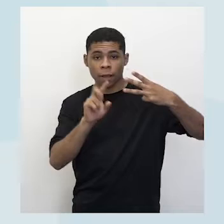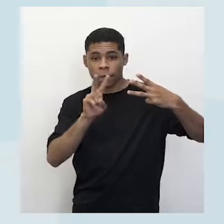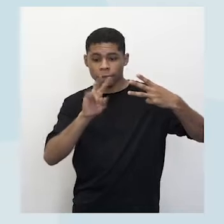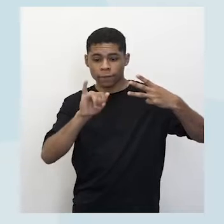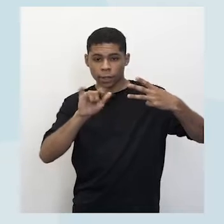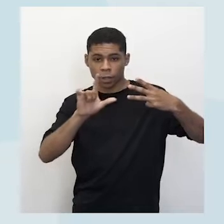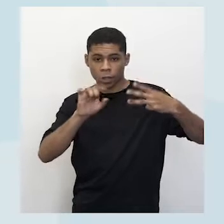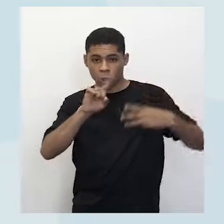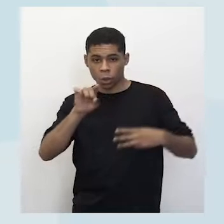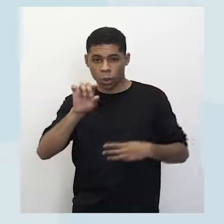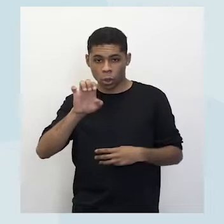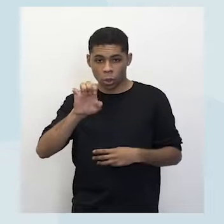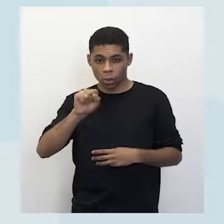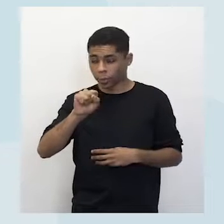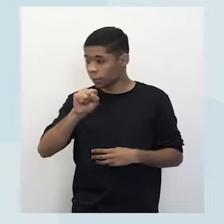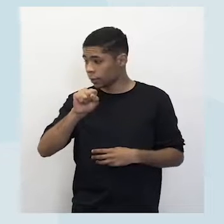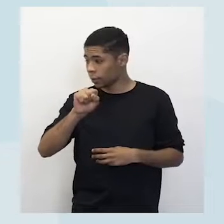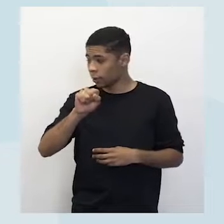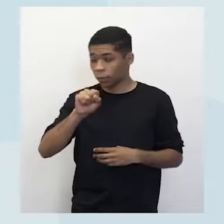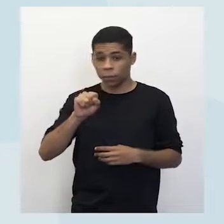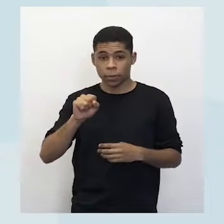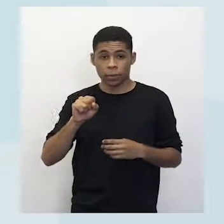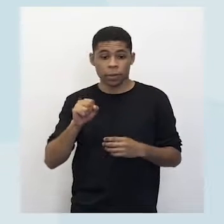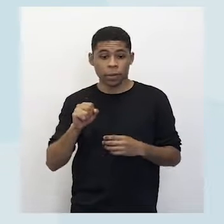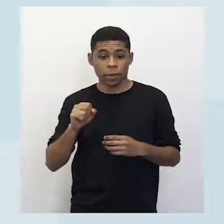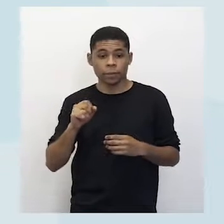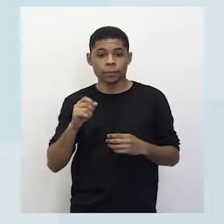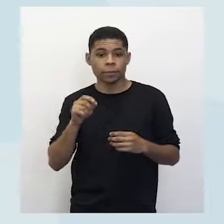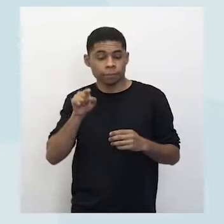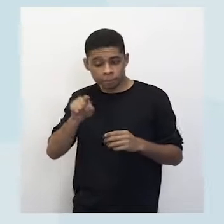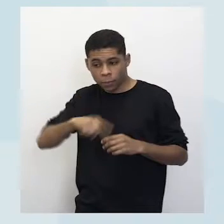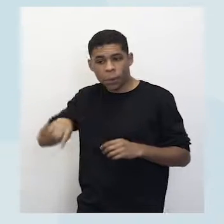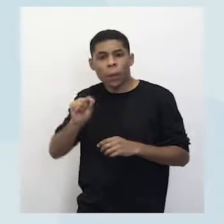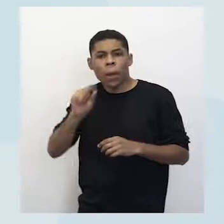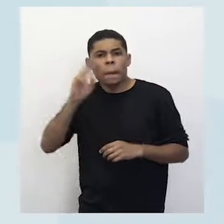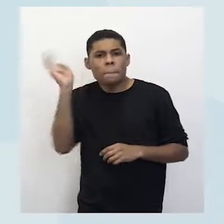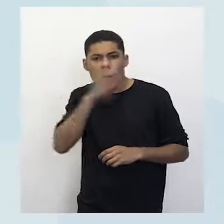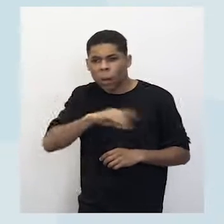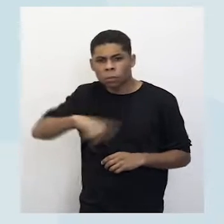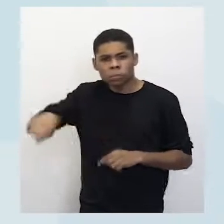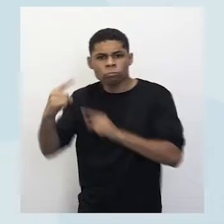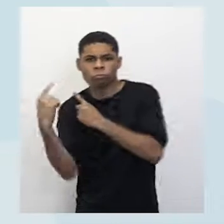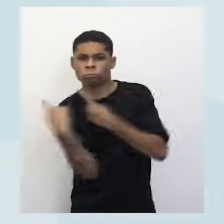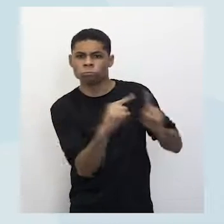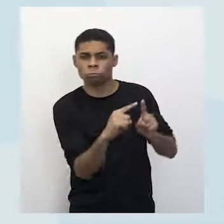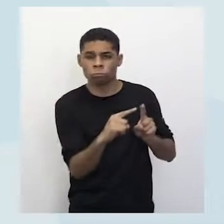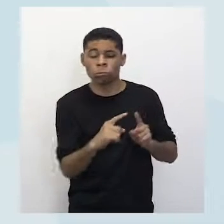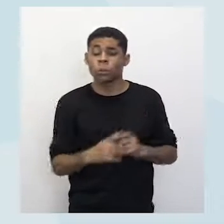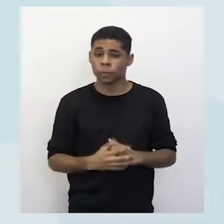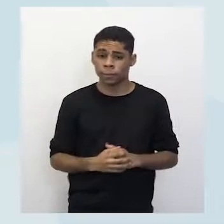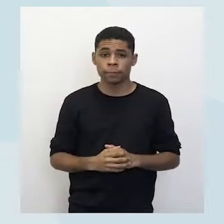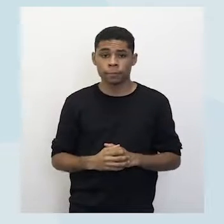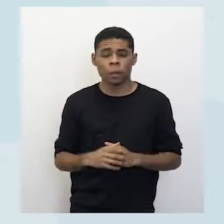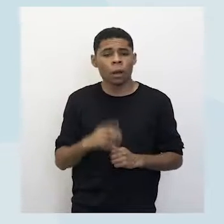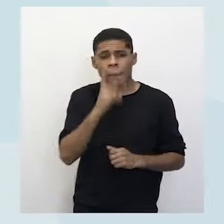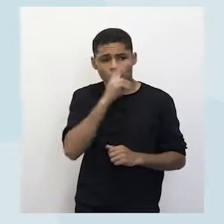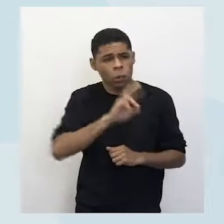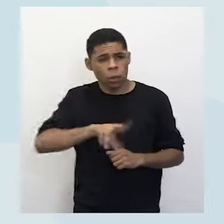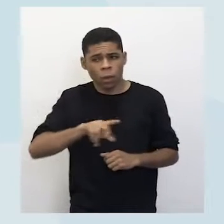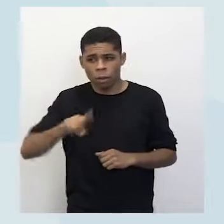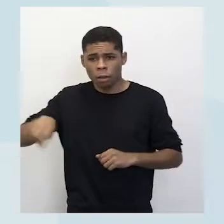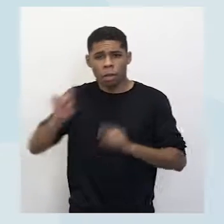tá? Os vilões, eles estão abaixo aí dos senhores feudais e dos cavaleiros, não por uma conta de eles terem algum tipo de privilégio ou